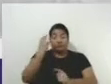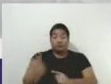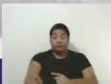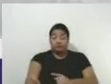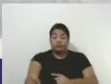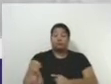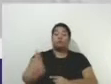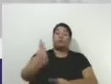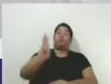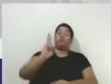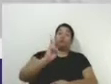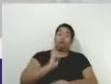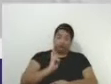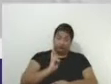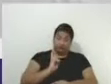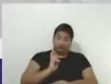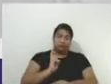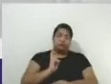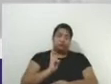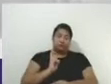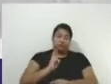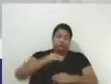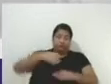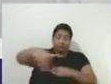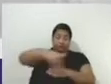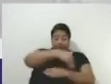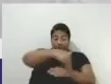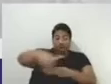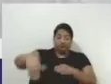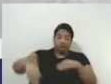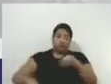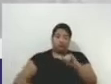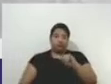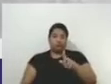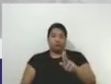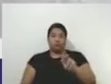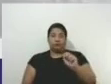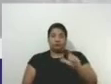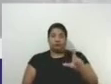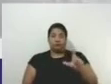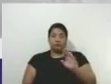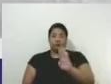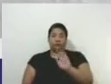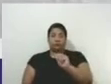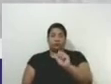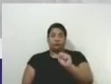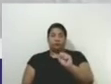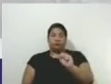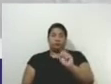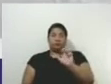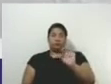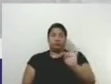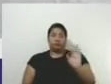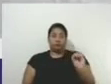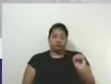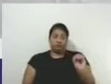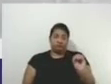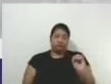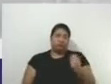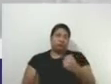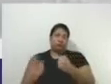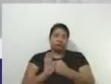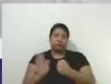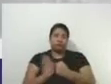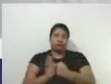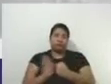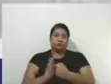lá na rua Miguel Bassetto, Vila Antártica, Vila Casa Branca. Na realidade, o nome correto é Vila Casa